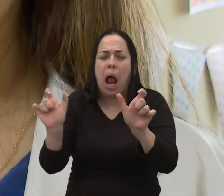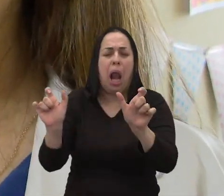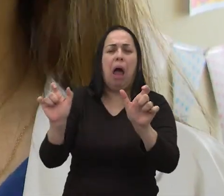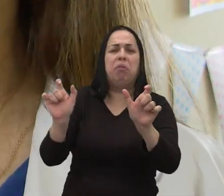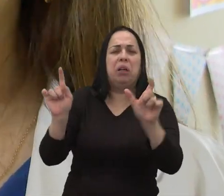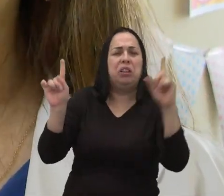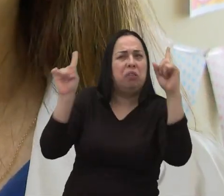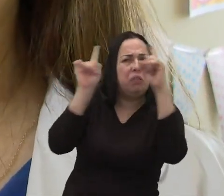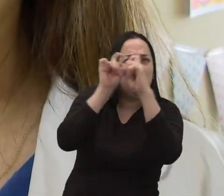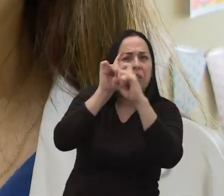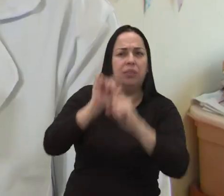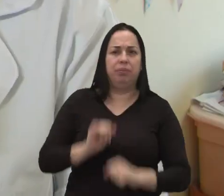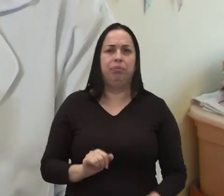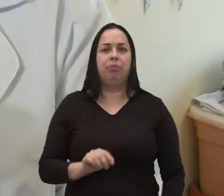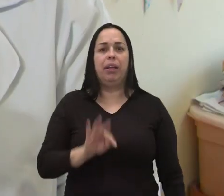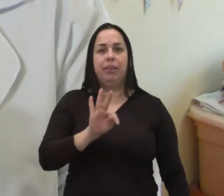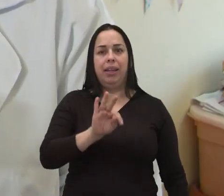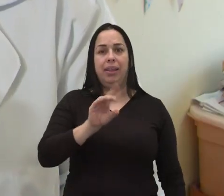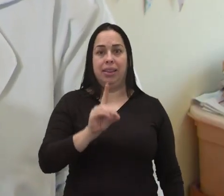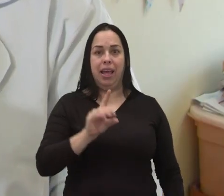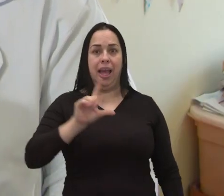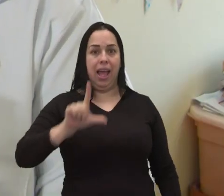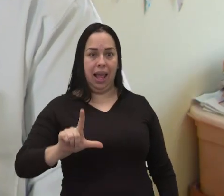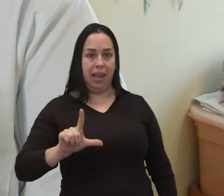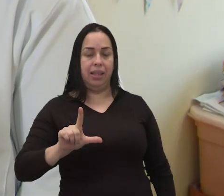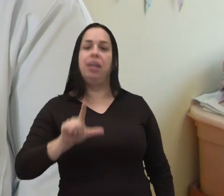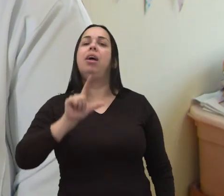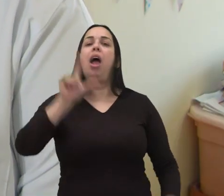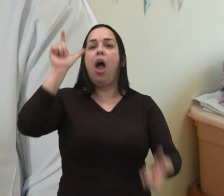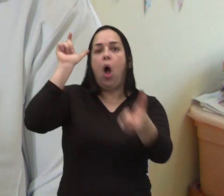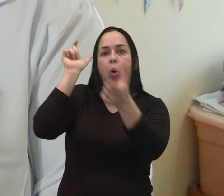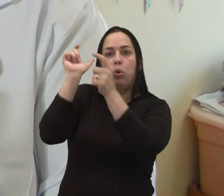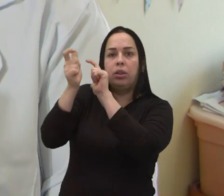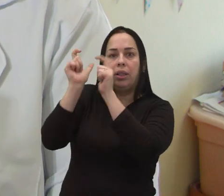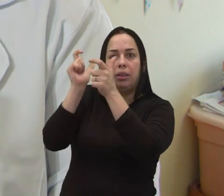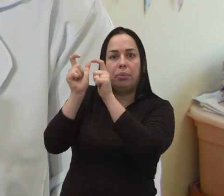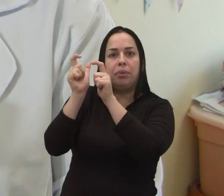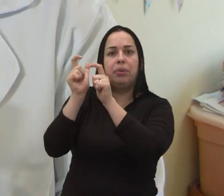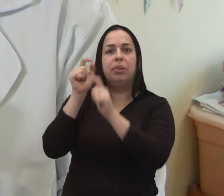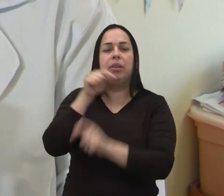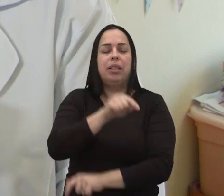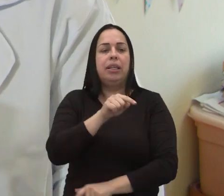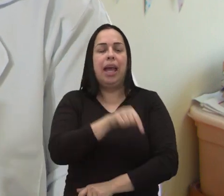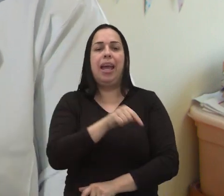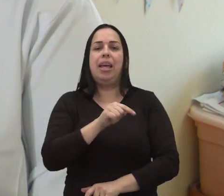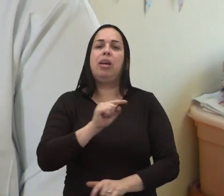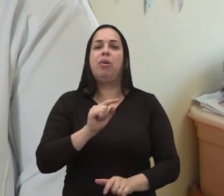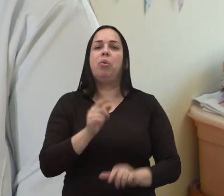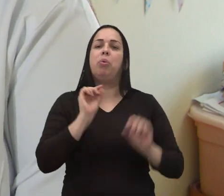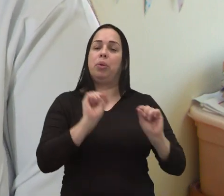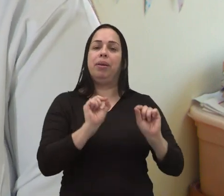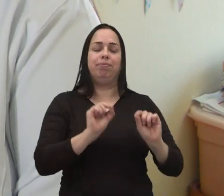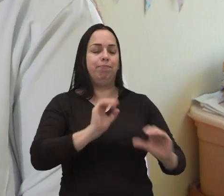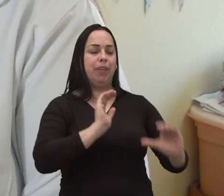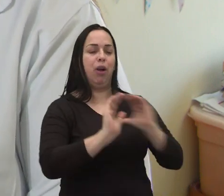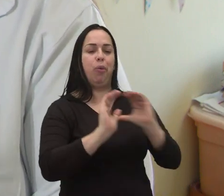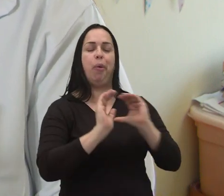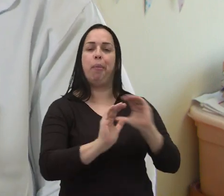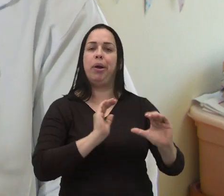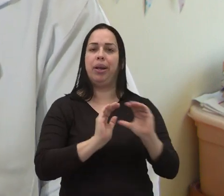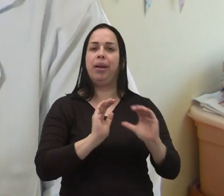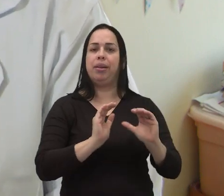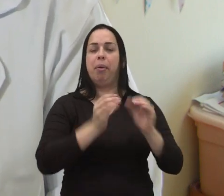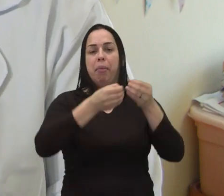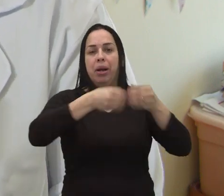uma determinada frase. O TDL, ele é um transtorno que age diretamente na comunicação, né, da